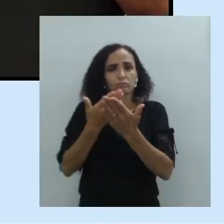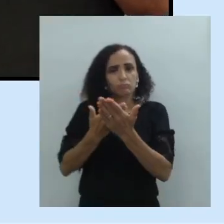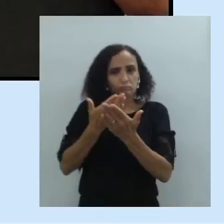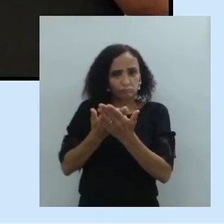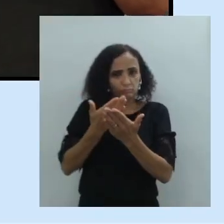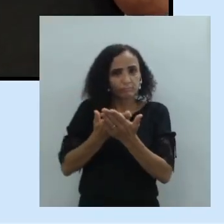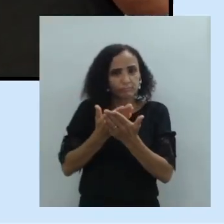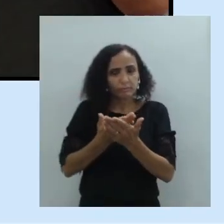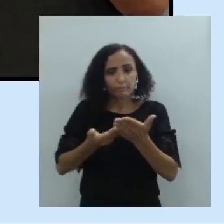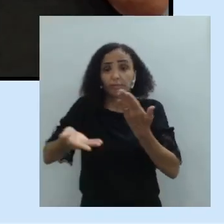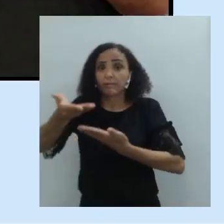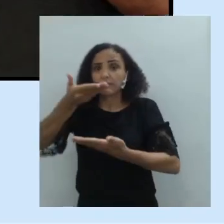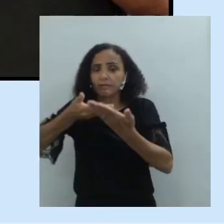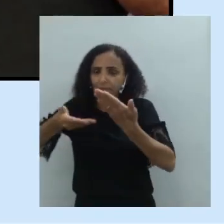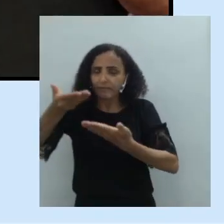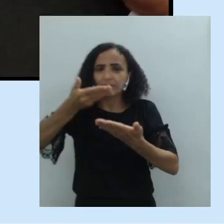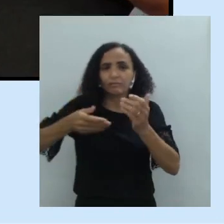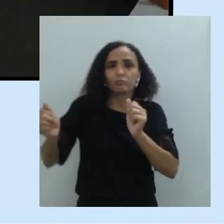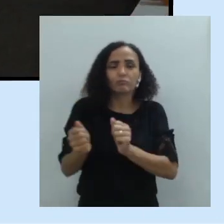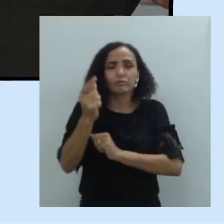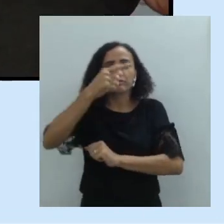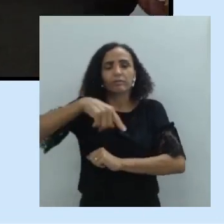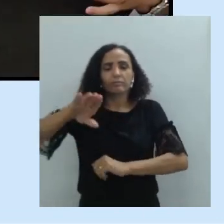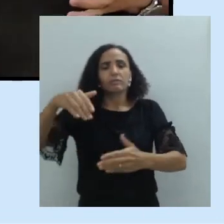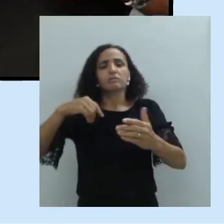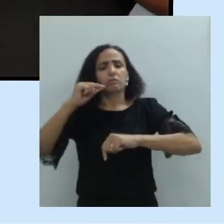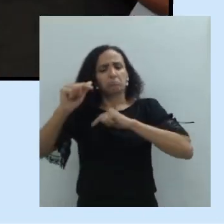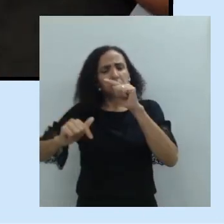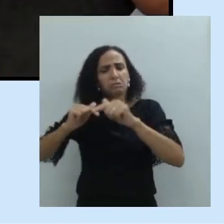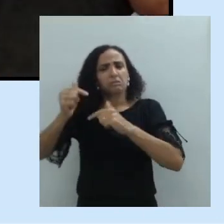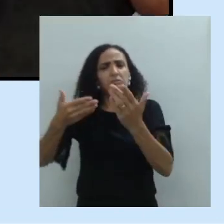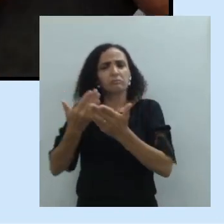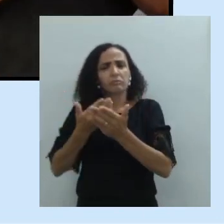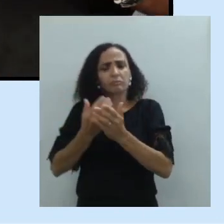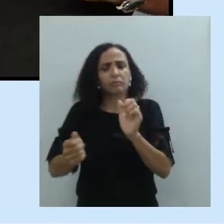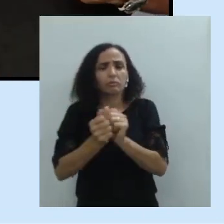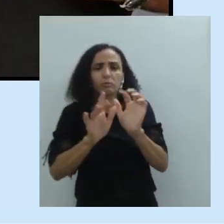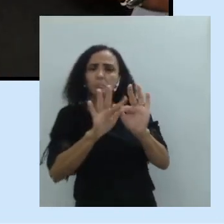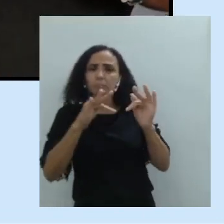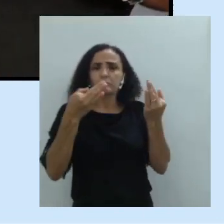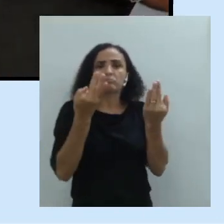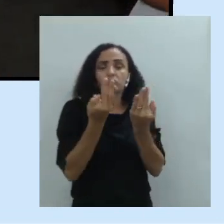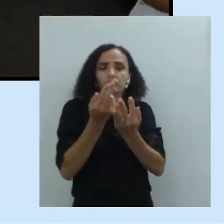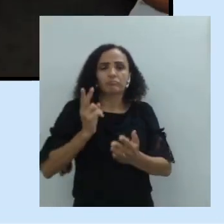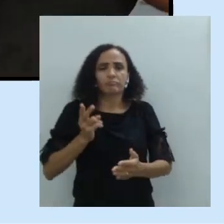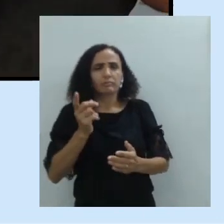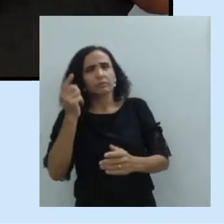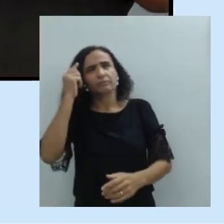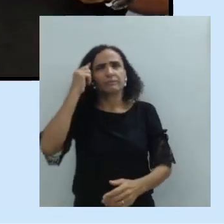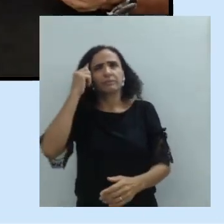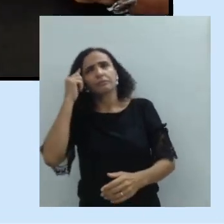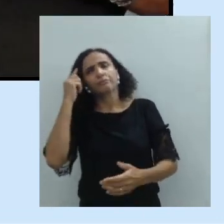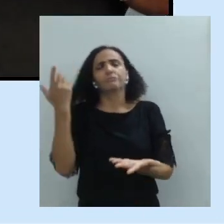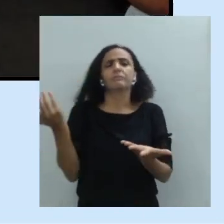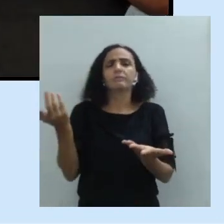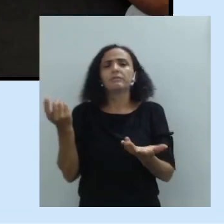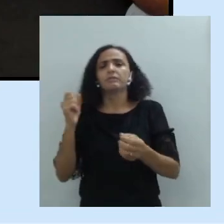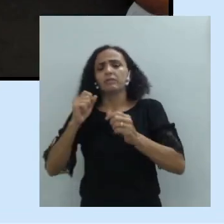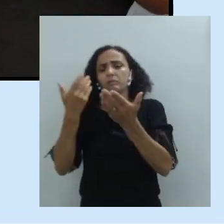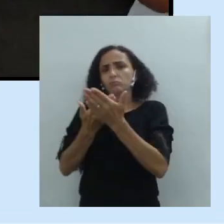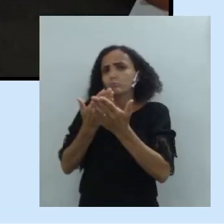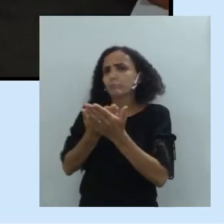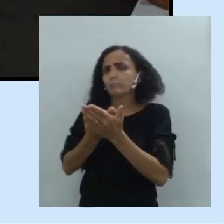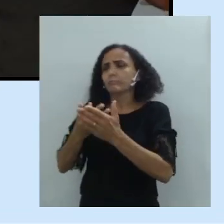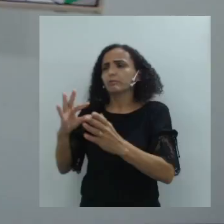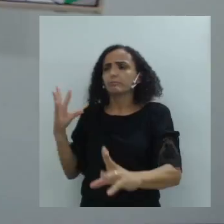para podermos dialogar com nossos amigos na escola, no trabalho, com nossos pais, tiramos aquelas dúvidas do dia a dia, para podermos